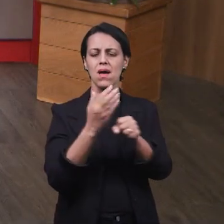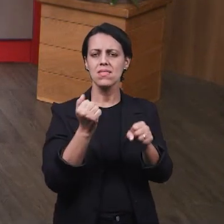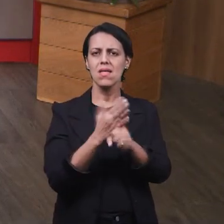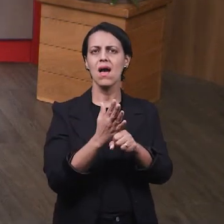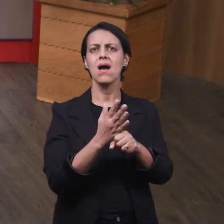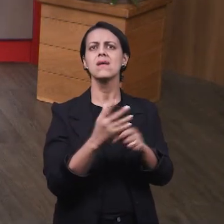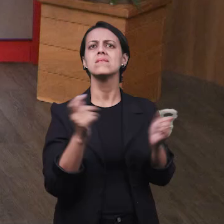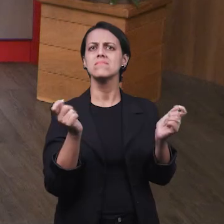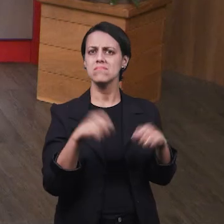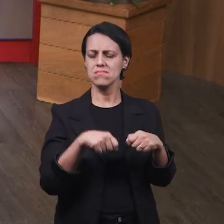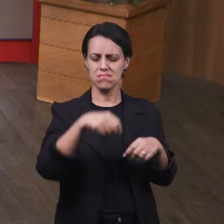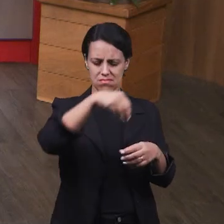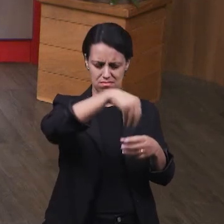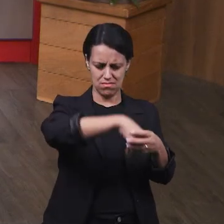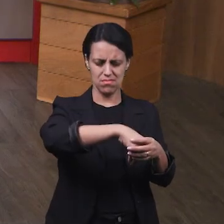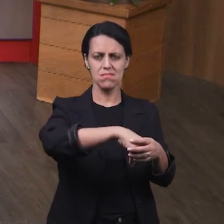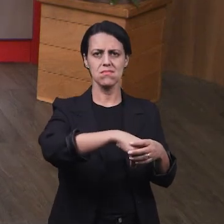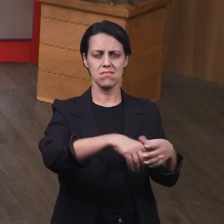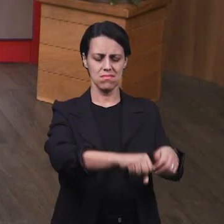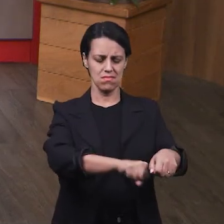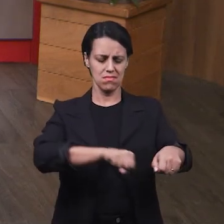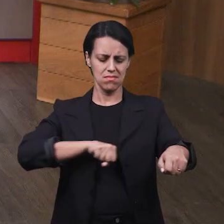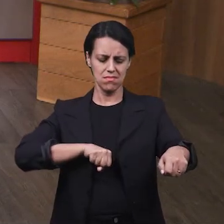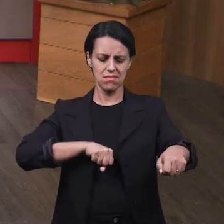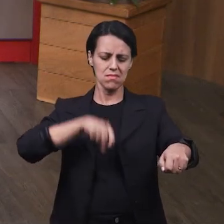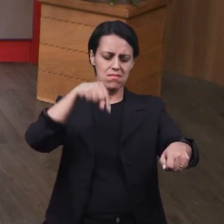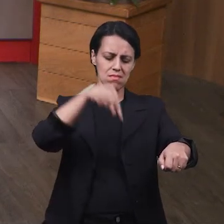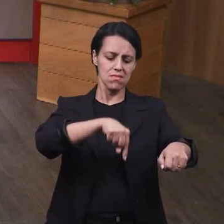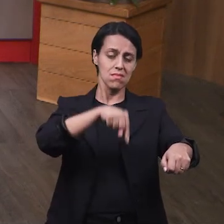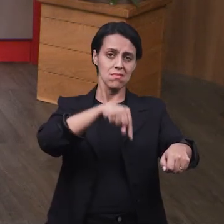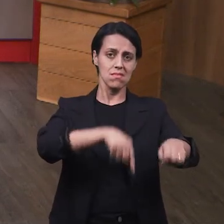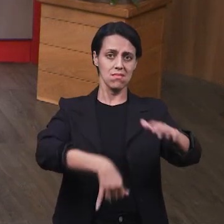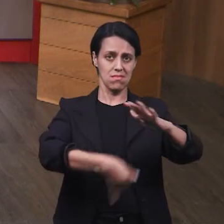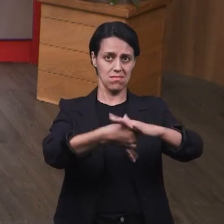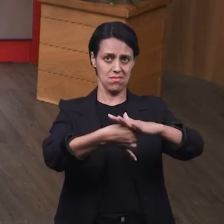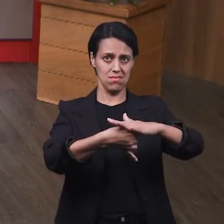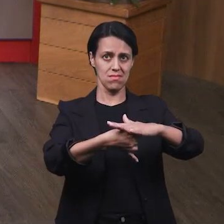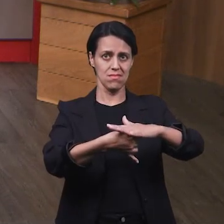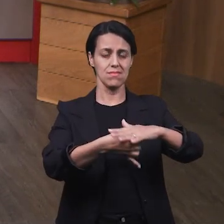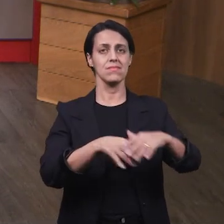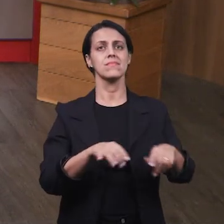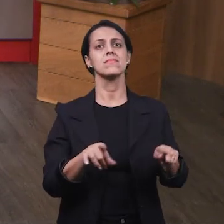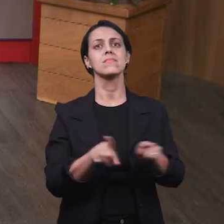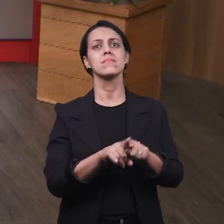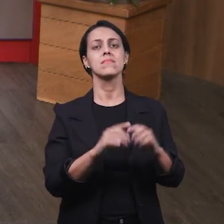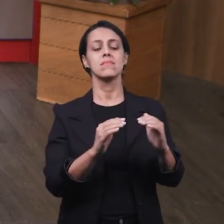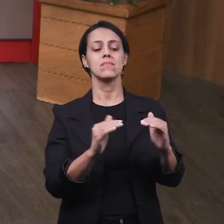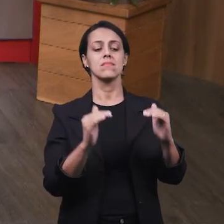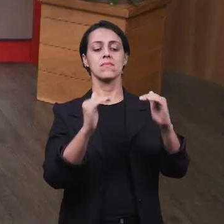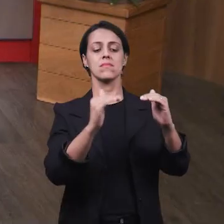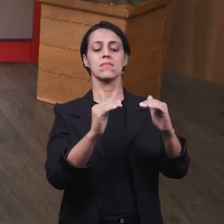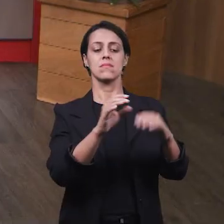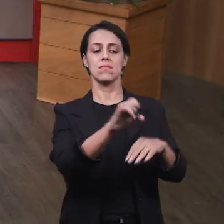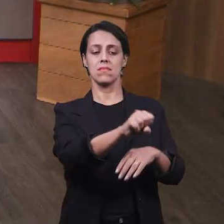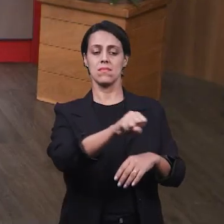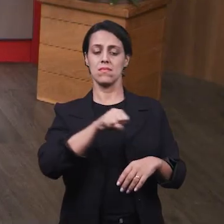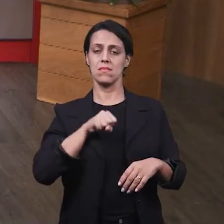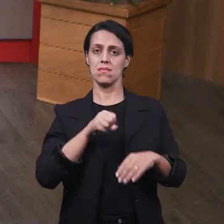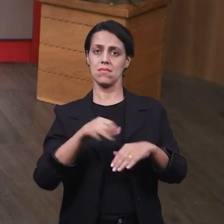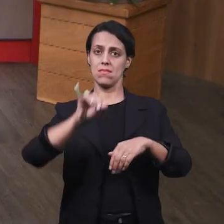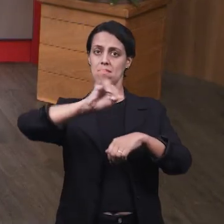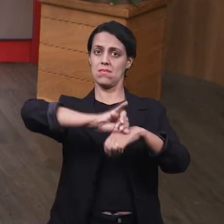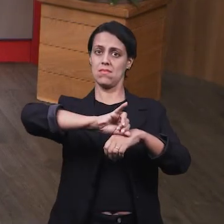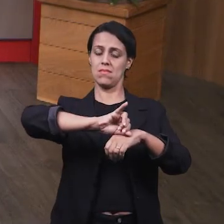Na caixa específica para eles, da geladeira, ficam melhor. Na gaveta superior,